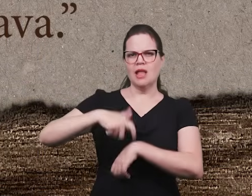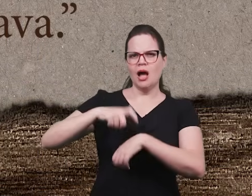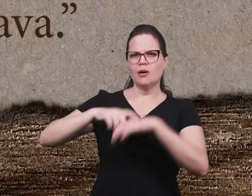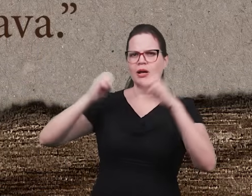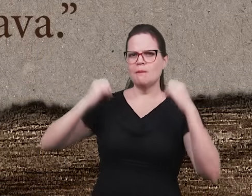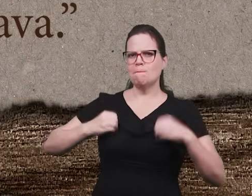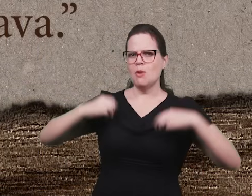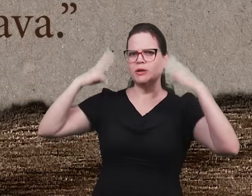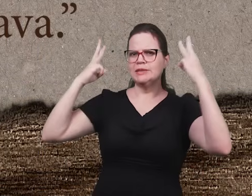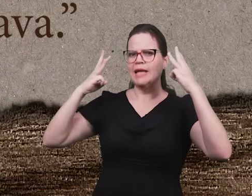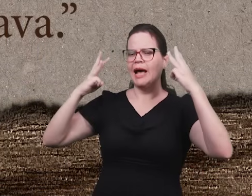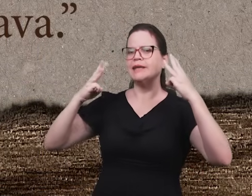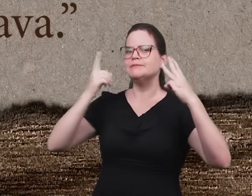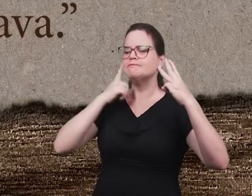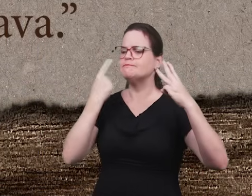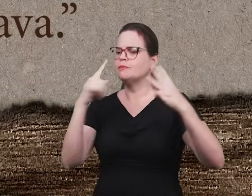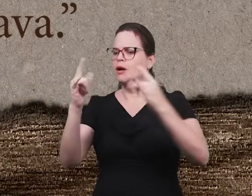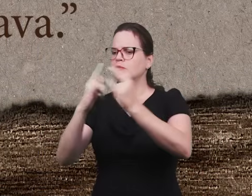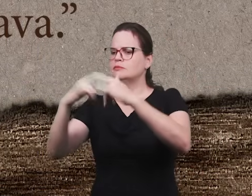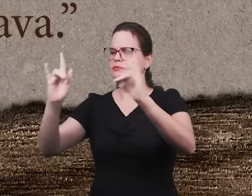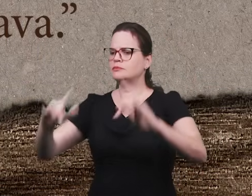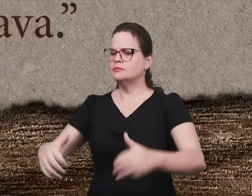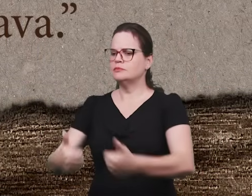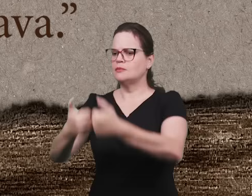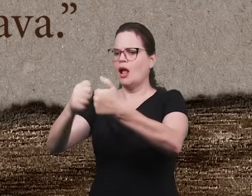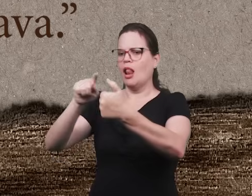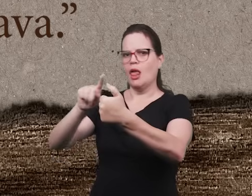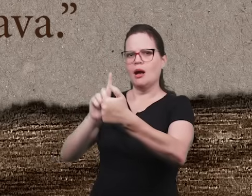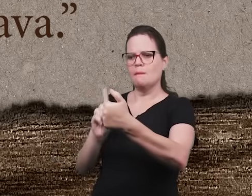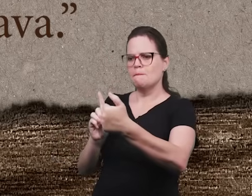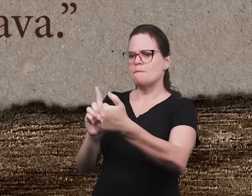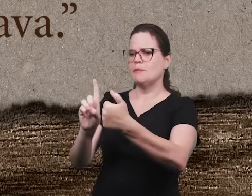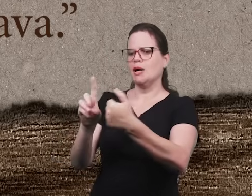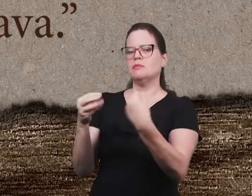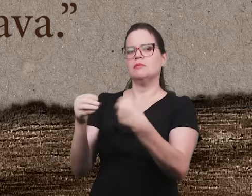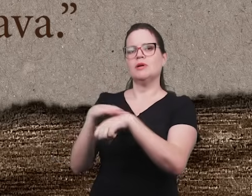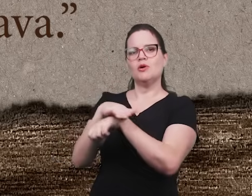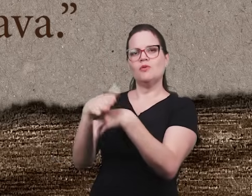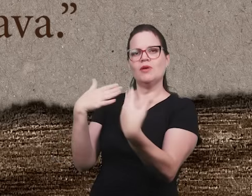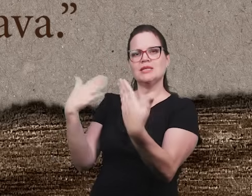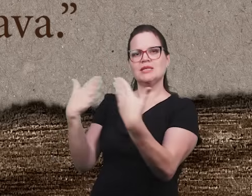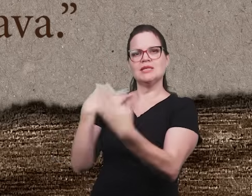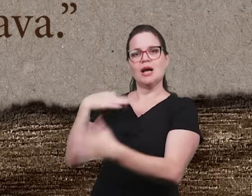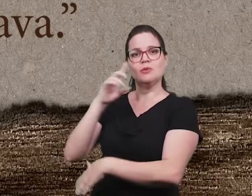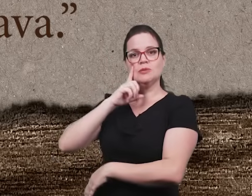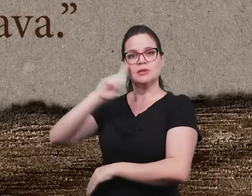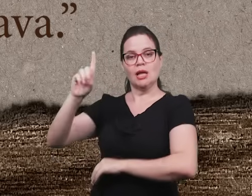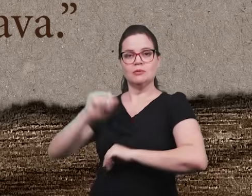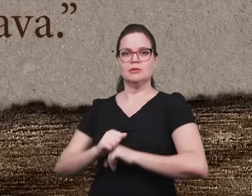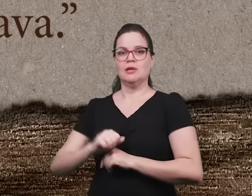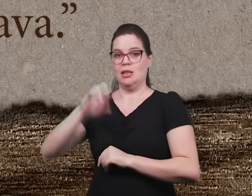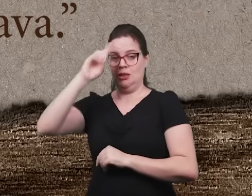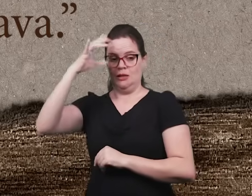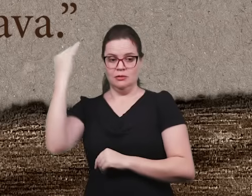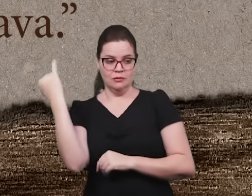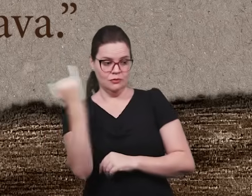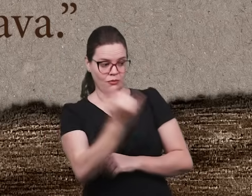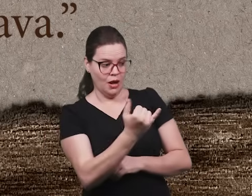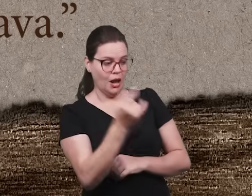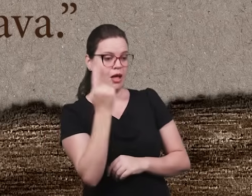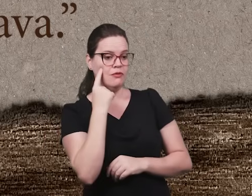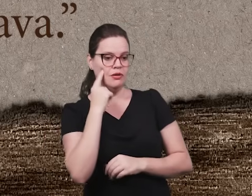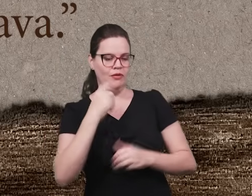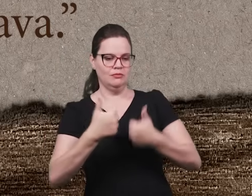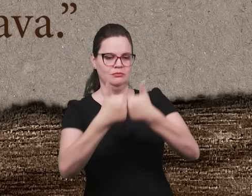tenda da congregação para falar com o Senhor, então ouvia a voz que lhe falava de cima